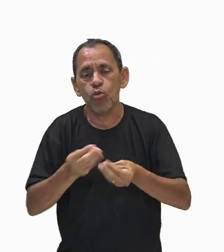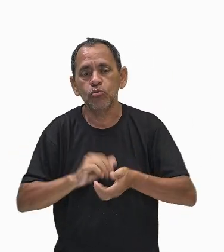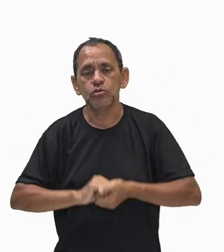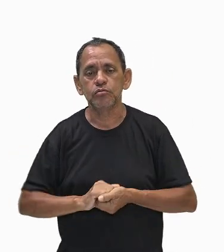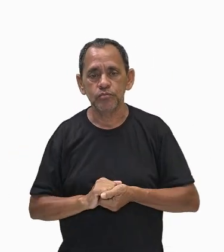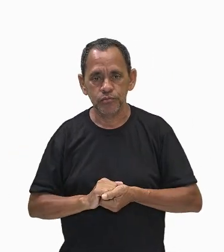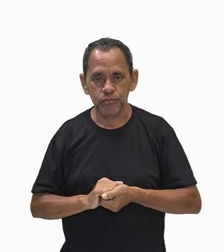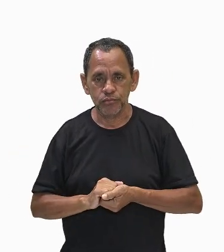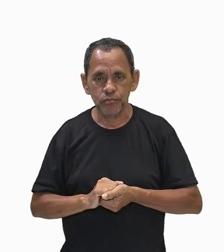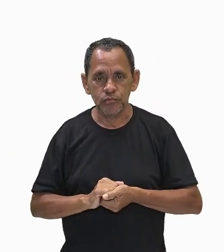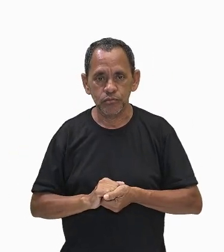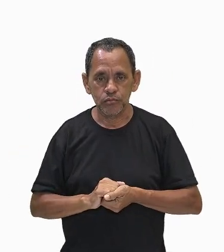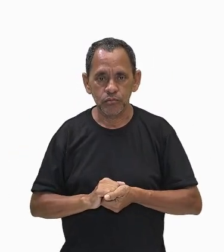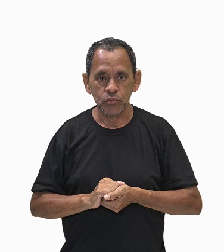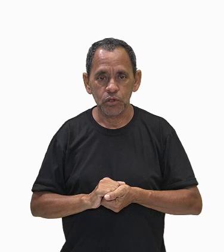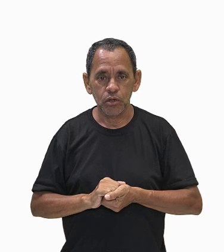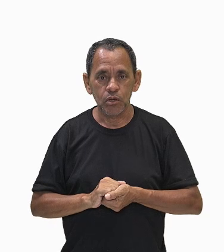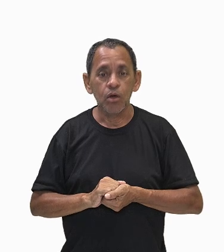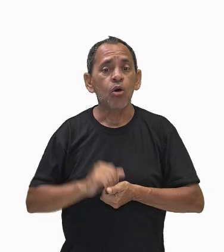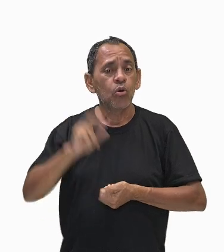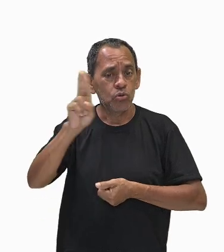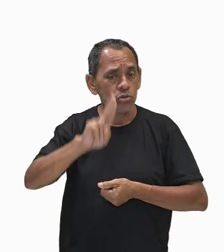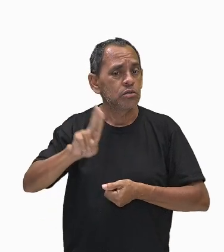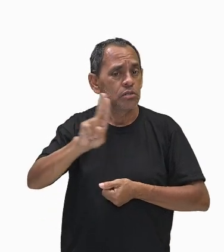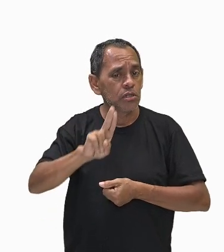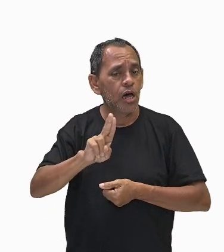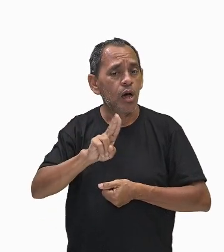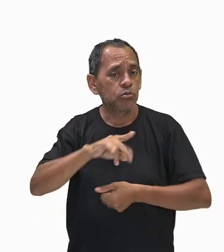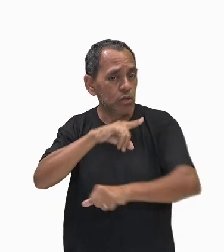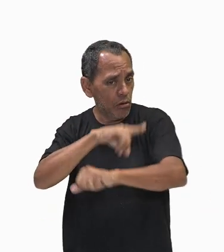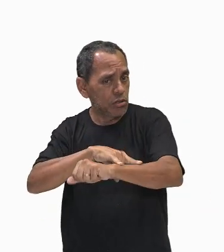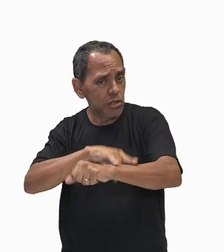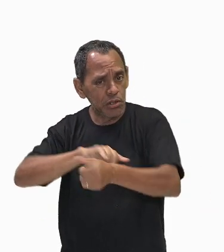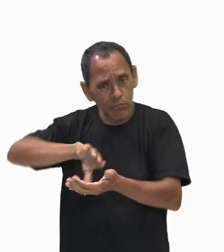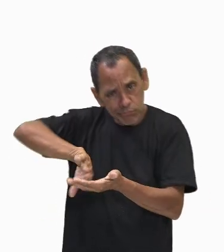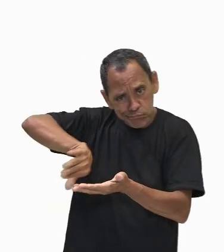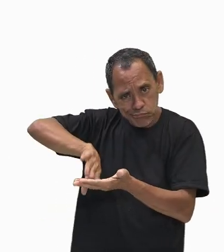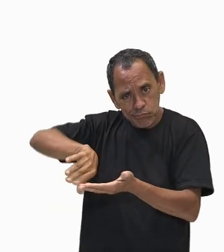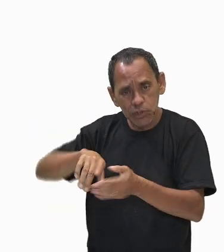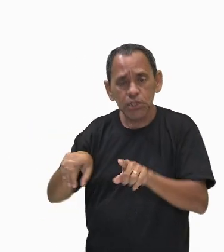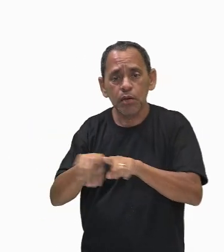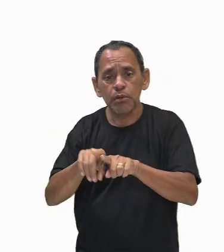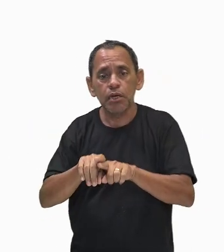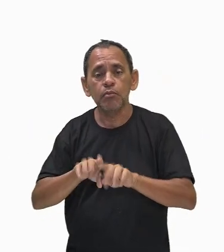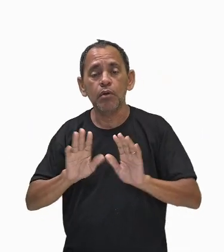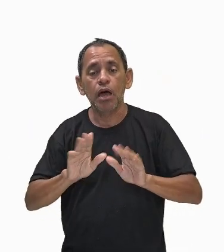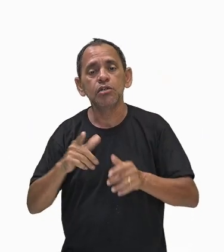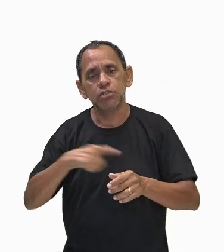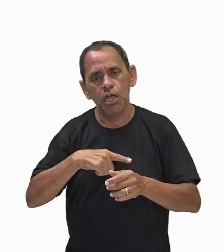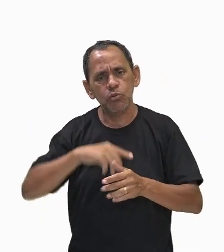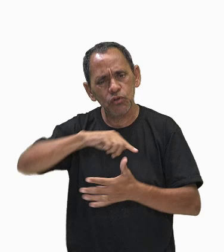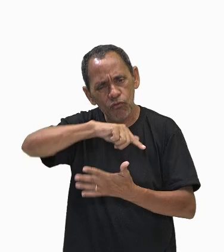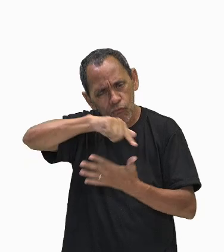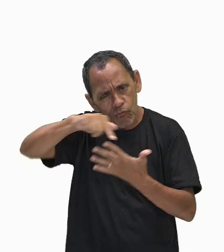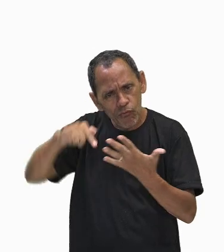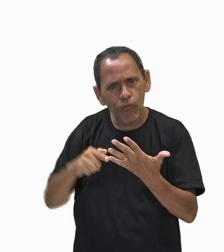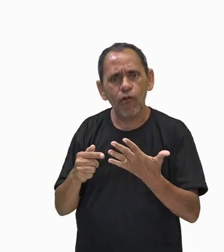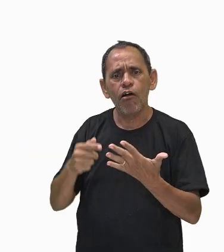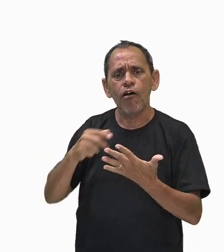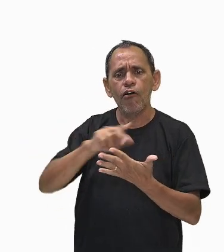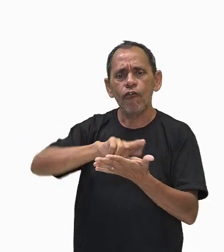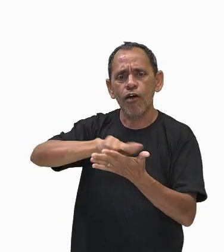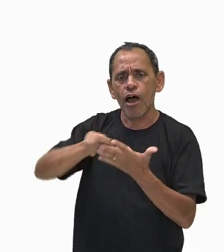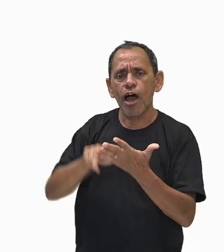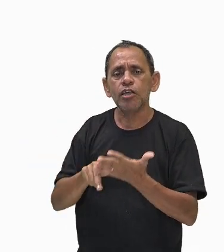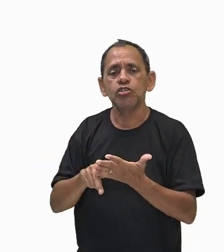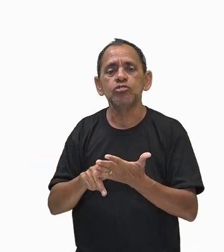conhecemos usualmente são as excretas da urina. Mas temos aí, além da urina, que é secretada